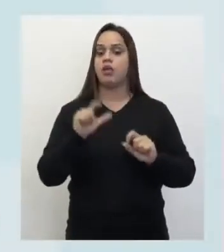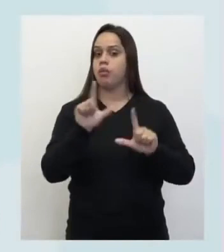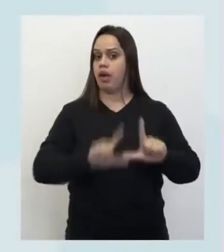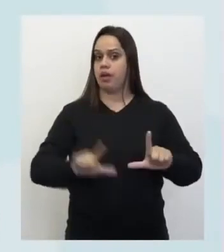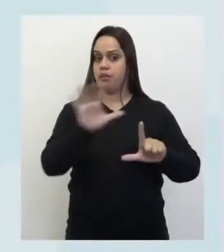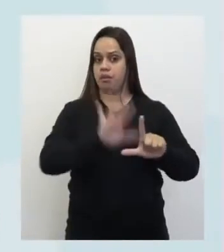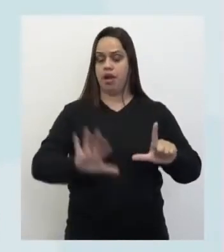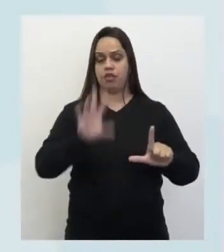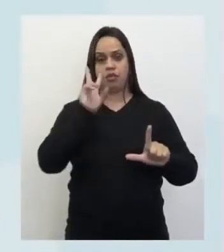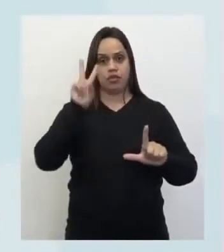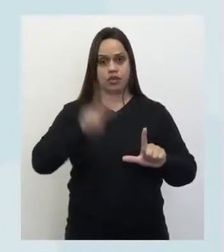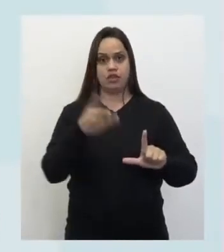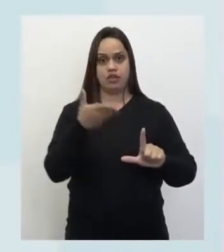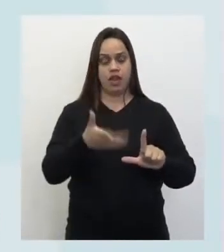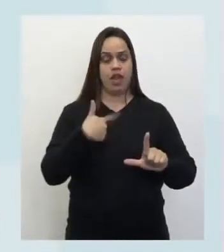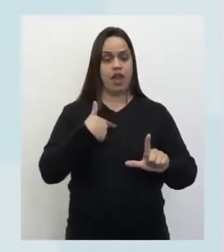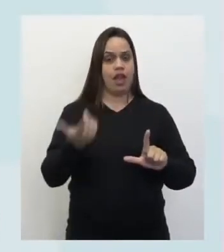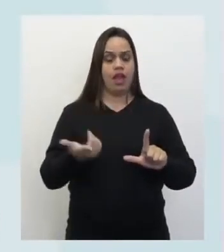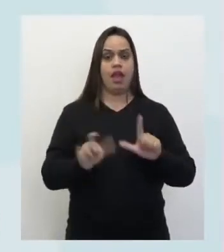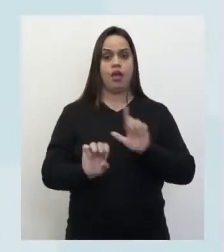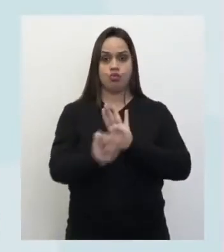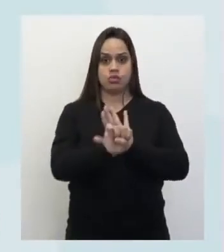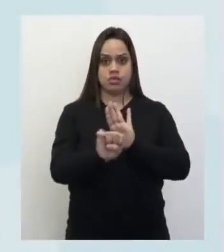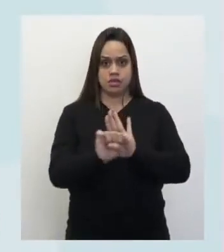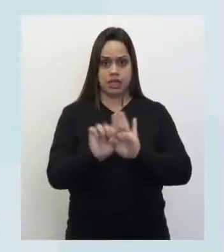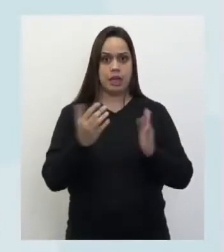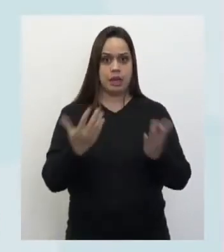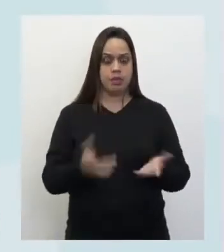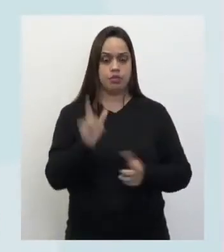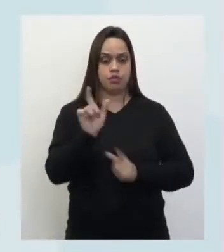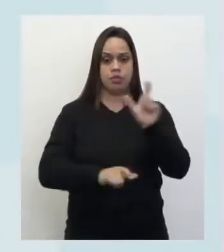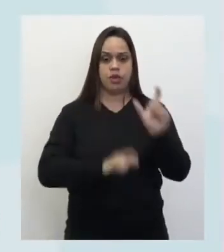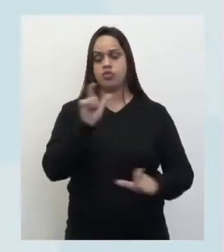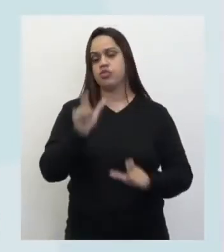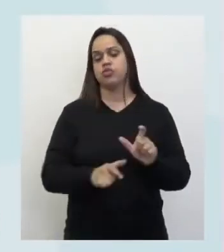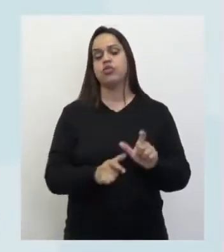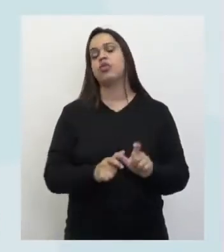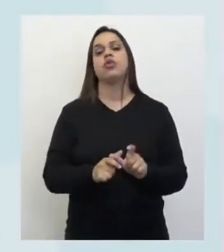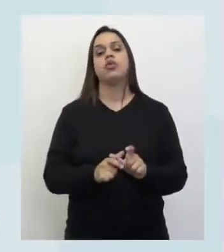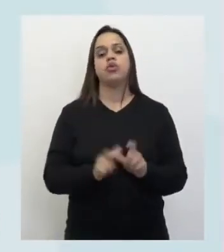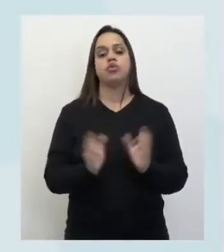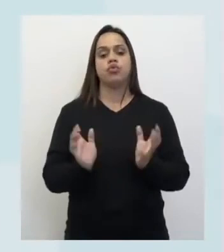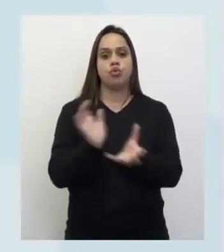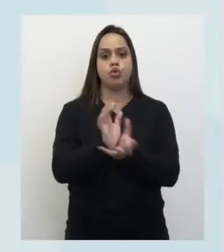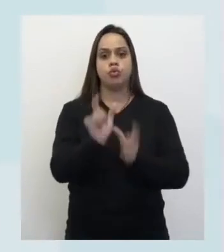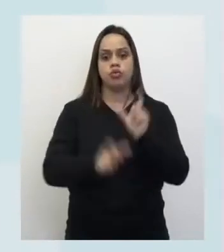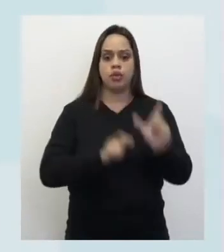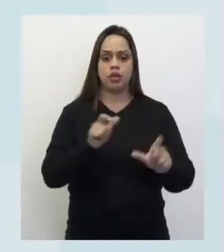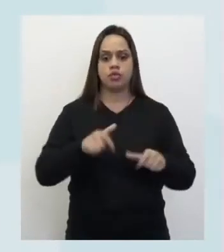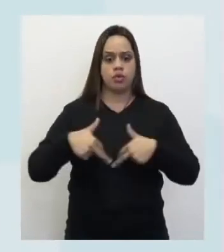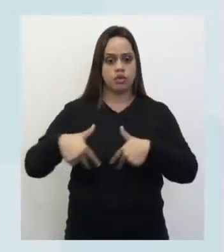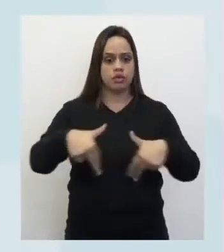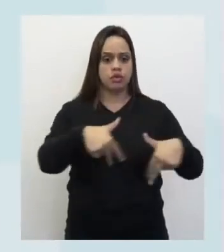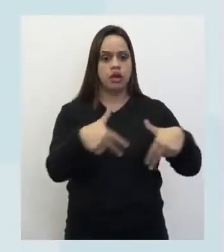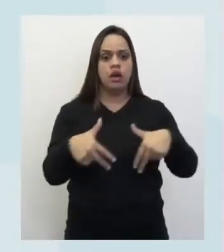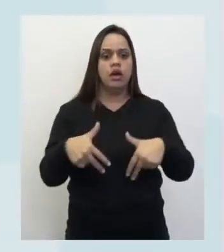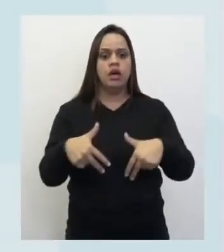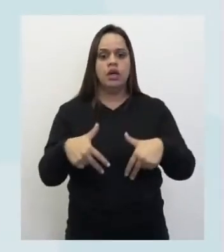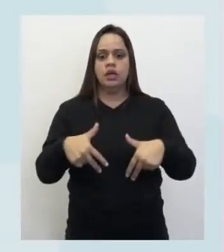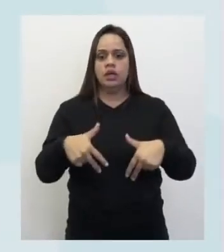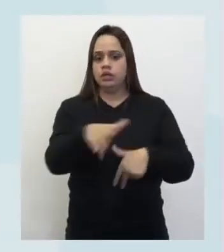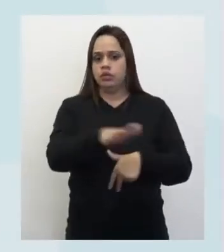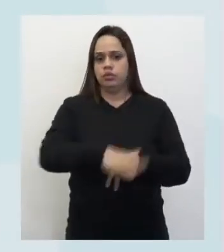vocês também, é uma imagem simbólica, né, de pessoas, né, de um grupo de pessoas